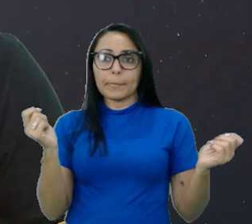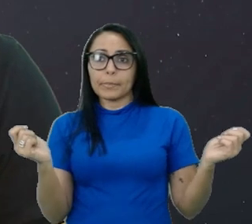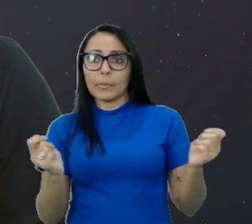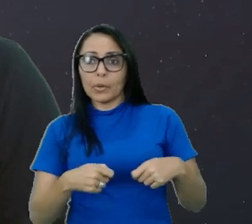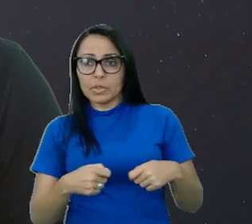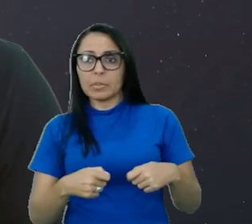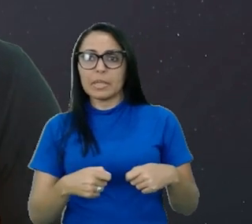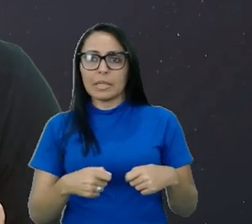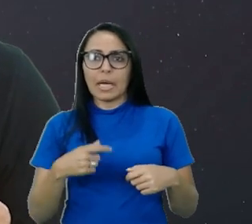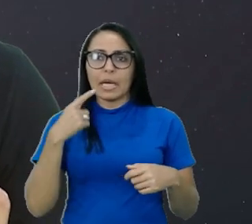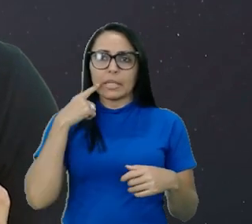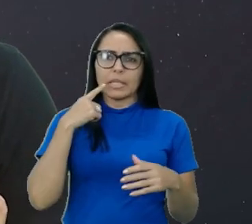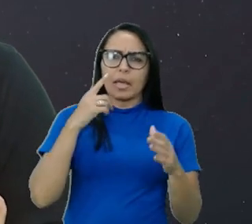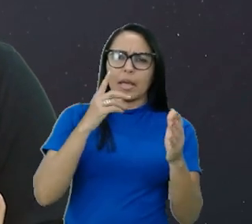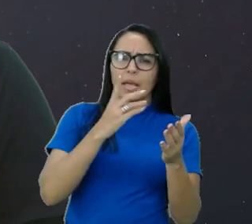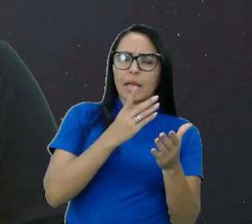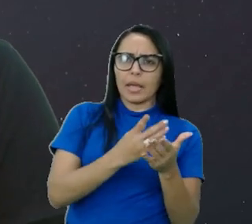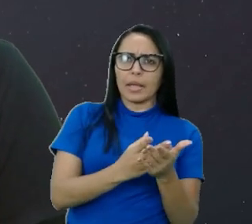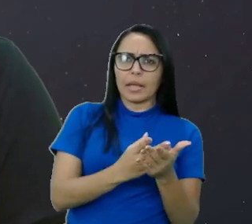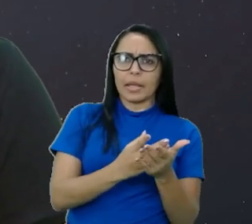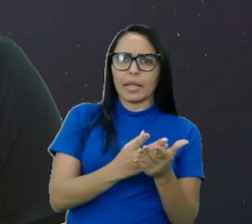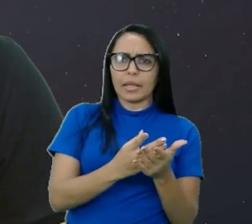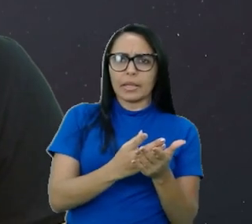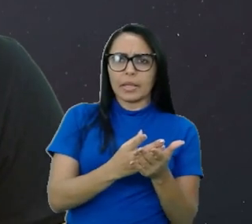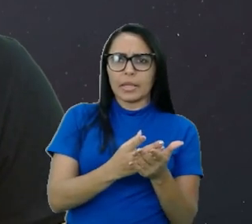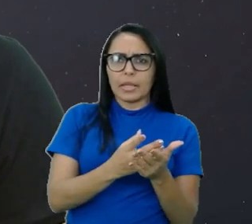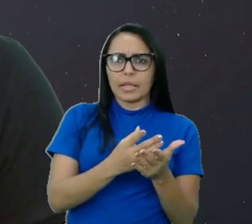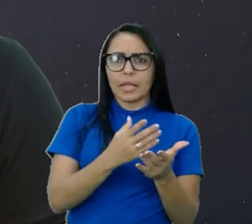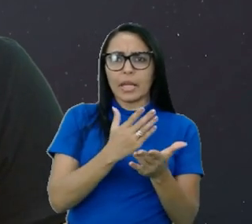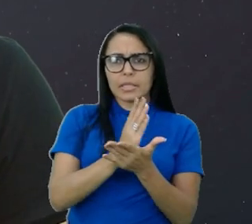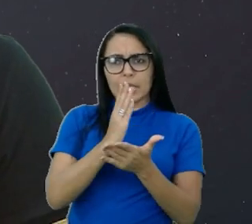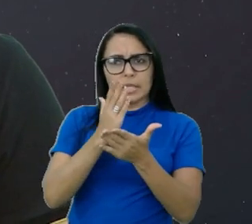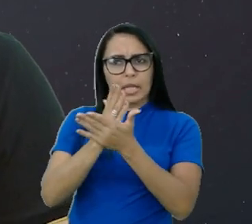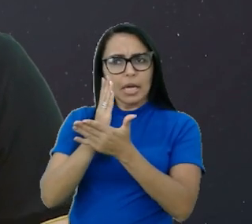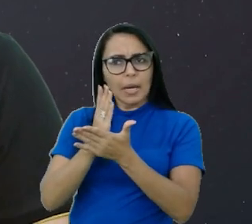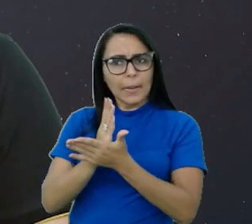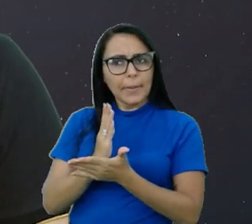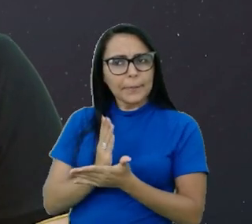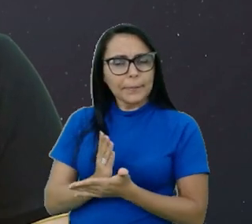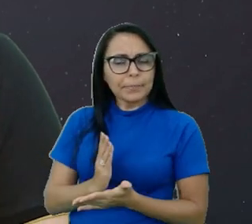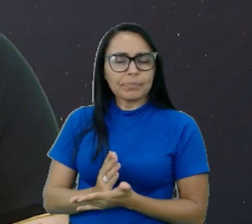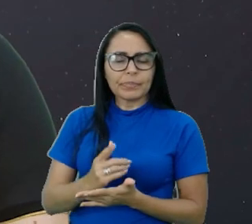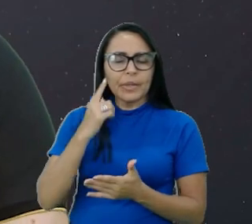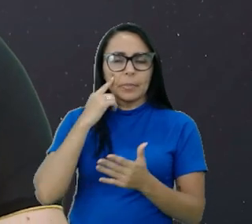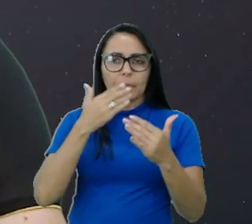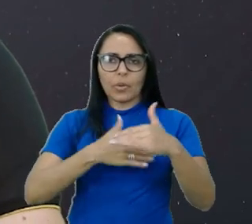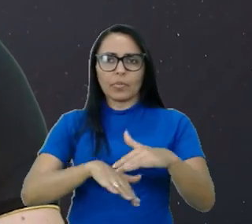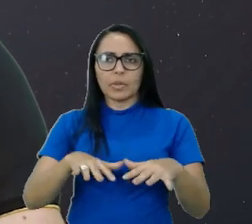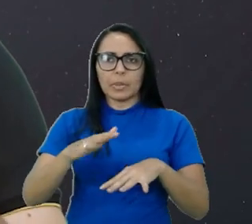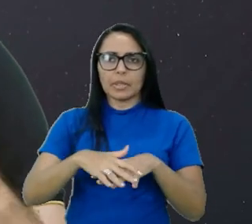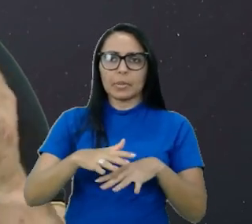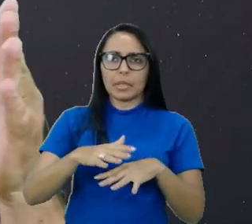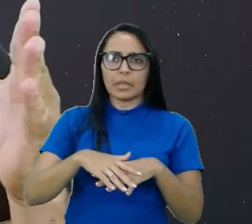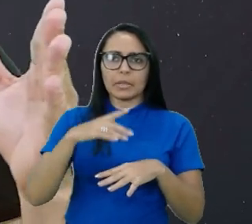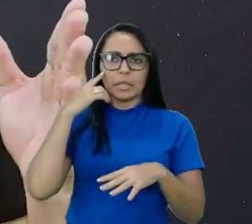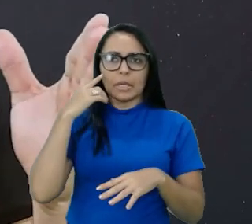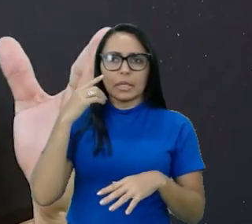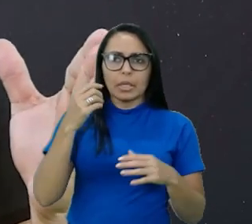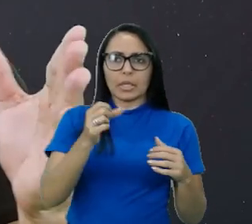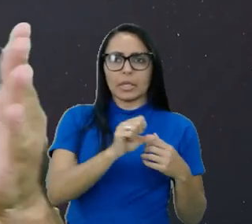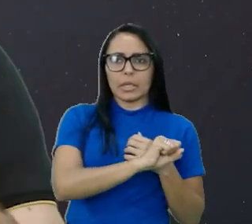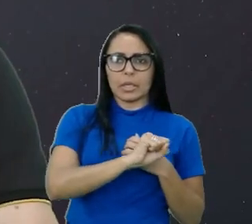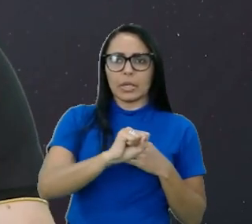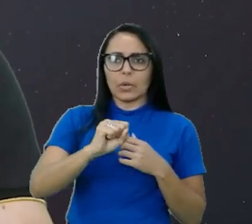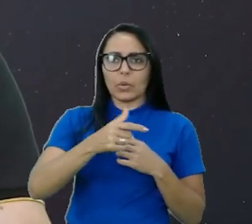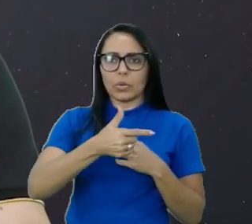de gabaritar a prova de matemática lá no Enem, beleza? Então, teremos 8 semanas até o